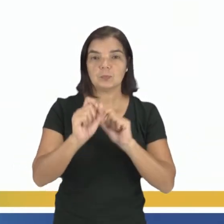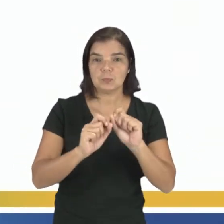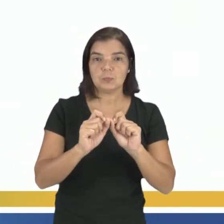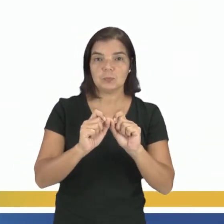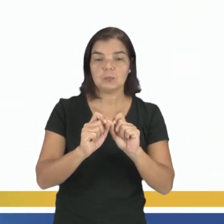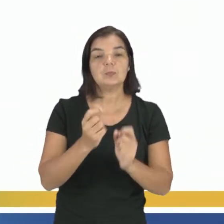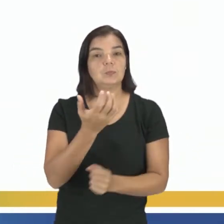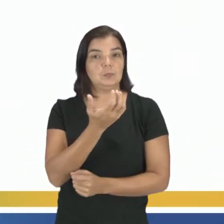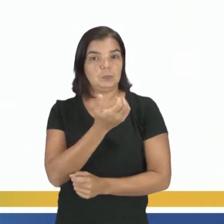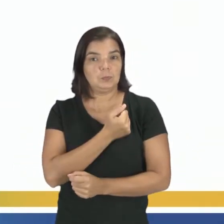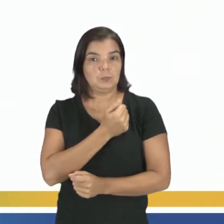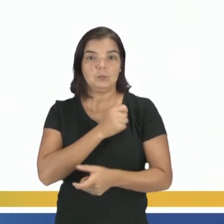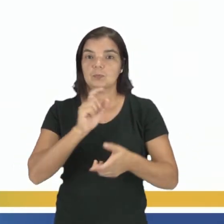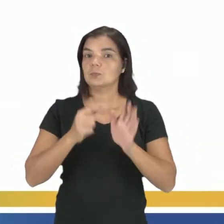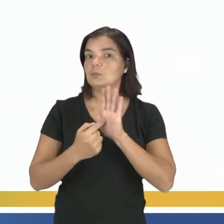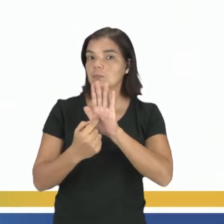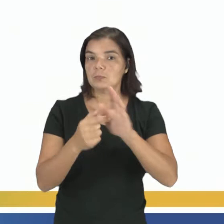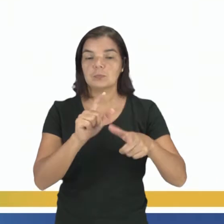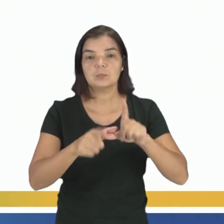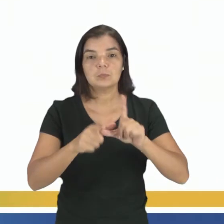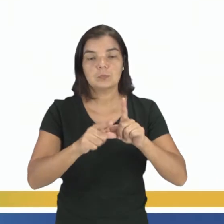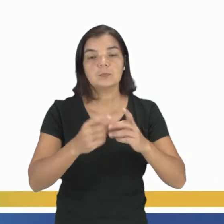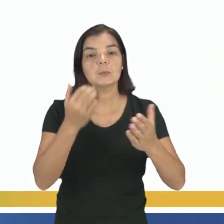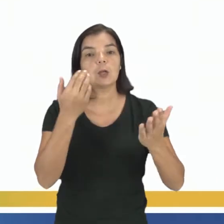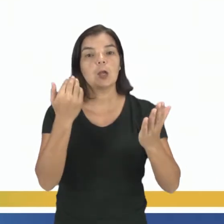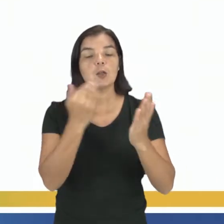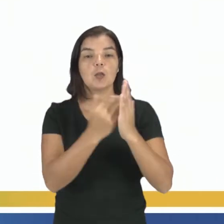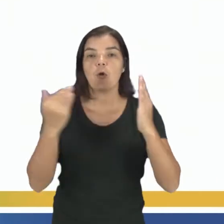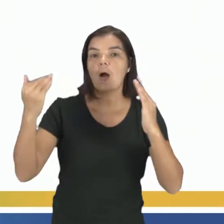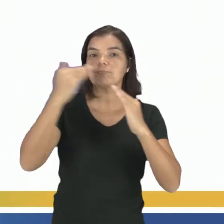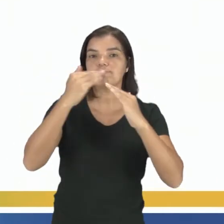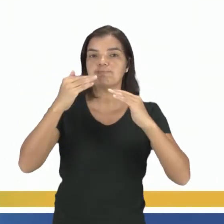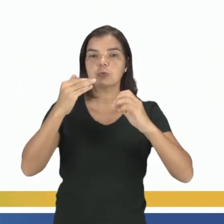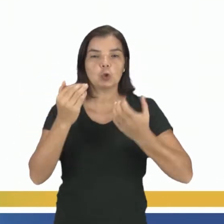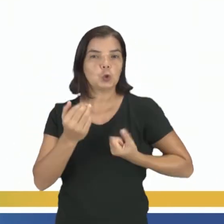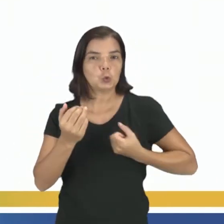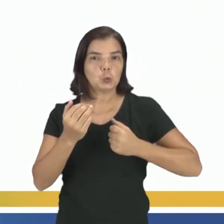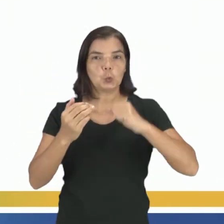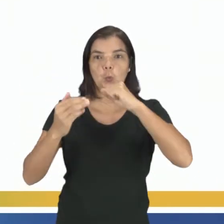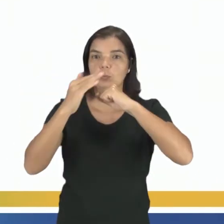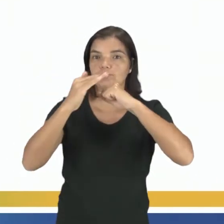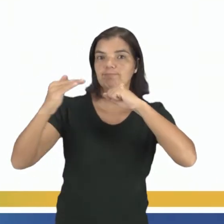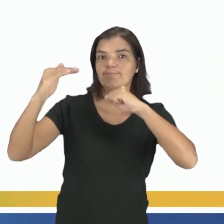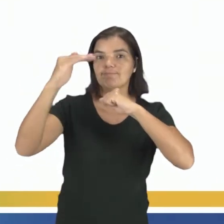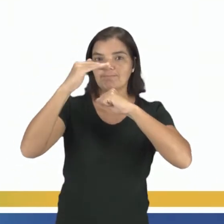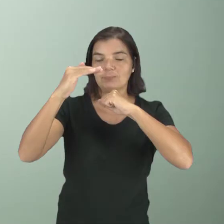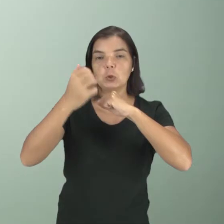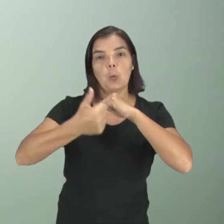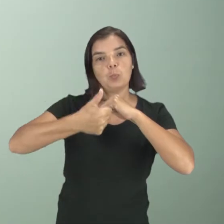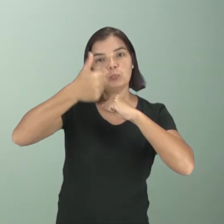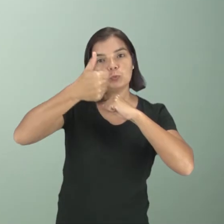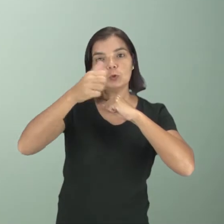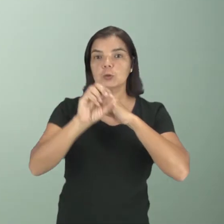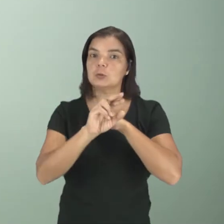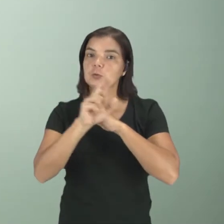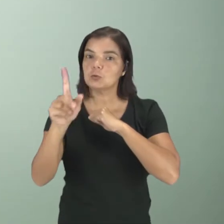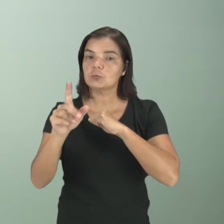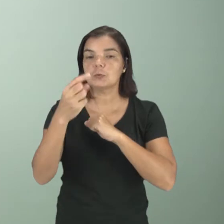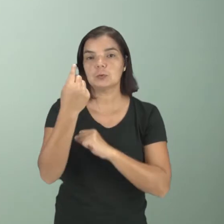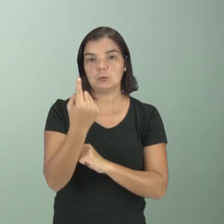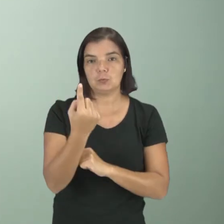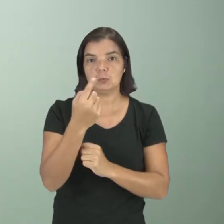essa incógnita esteja no expoente. E a base desse expoente, ela deve ser positiva e diferente de